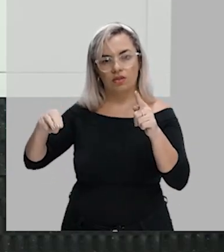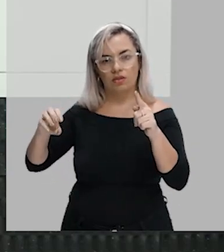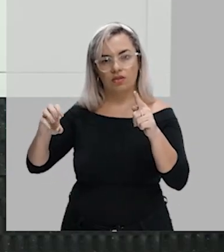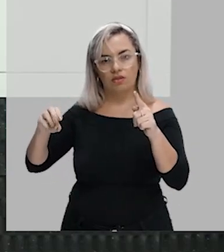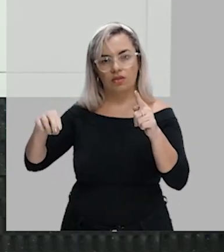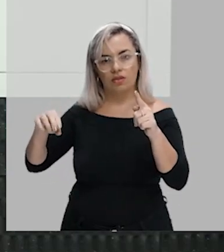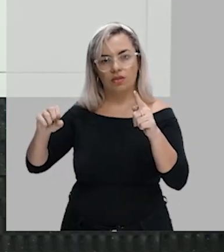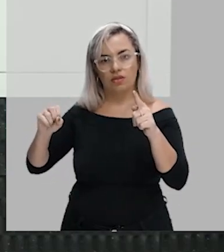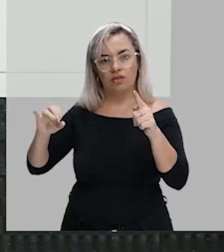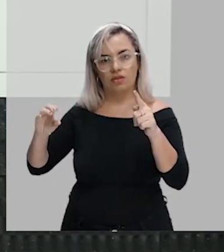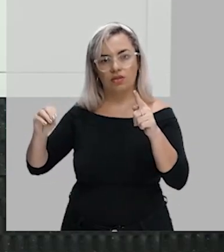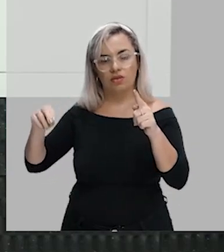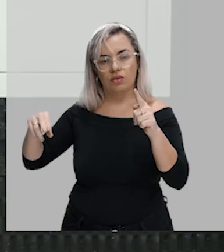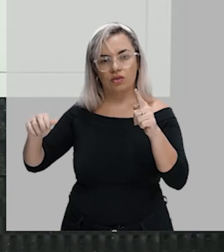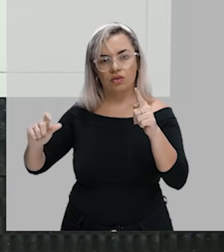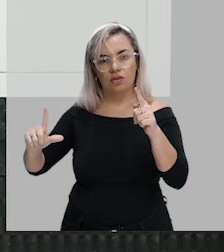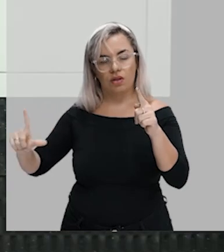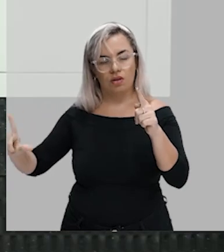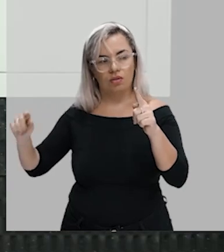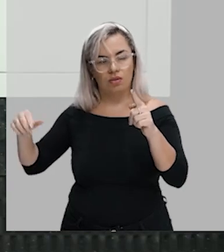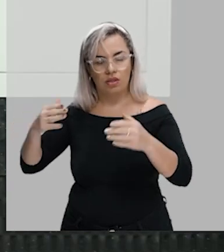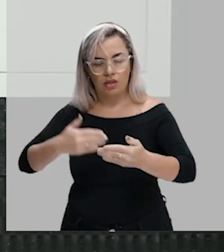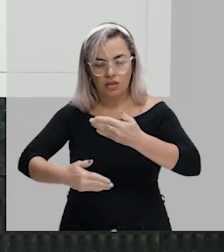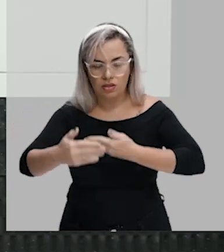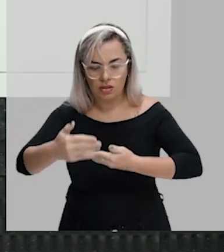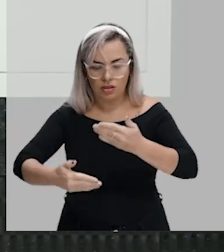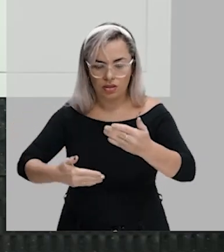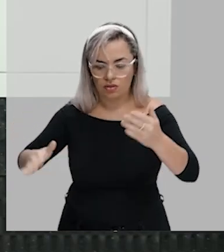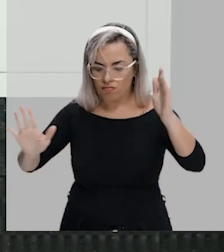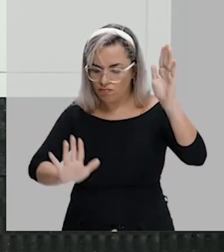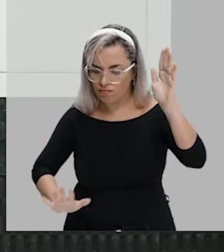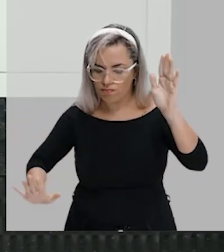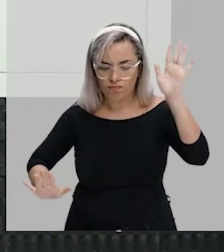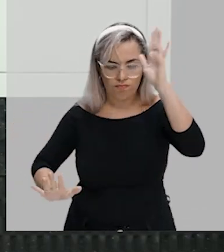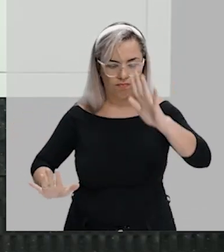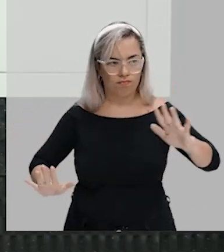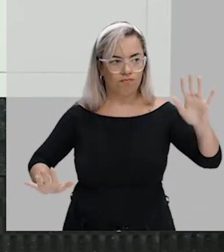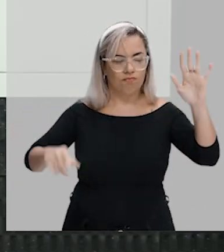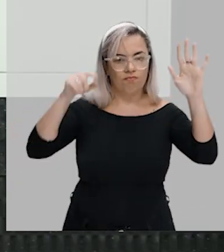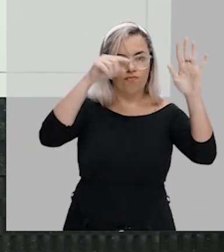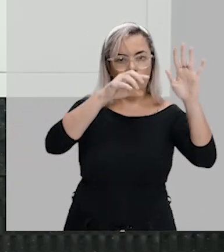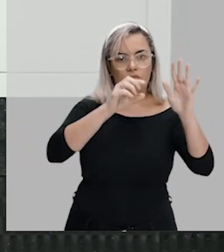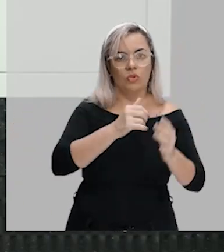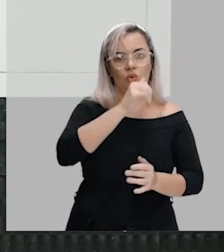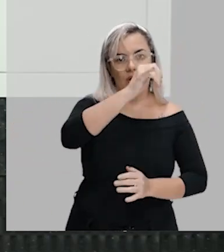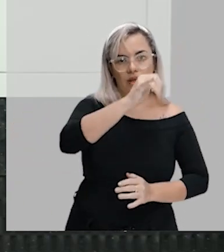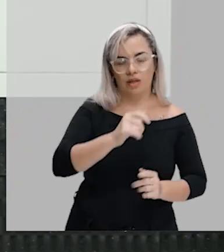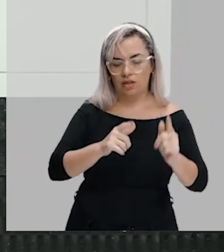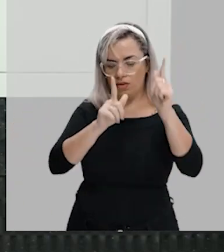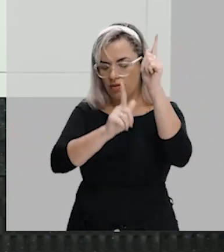Ok? Então essa é a nossa onda do momento, né? A onda